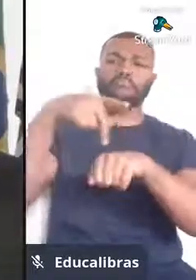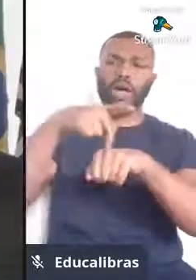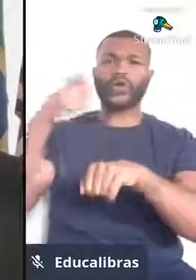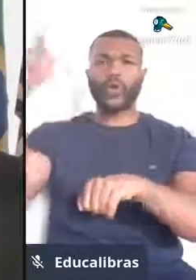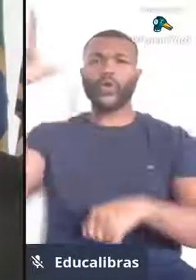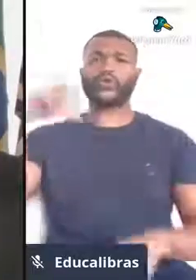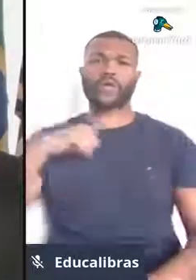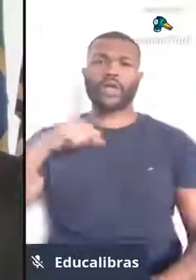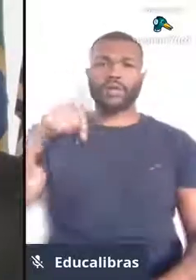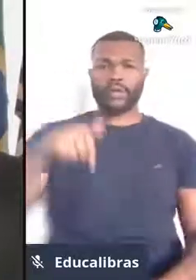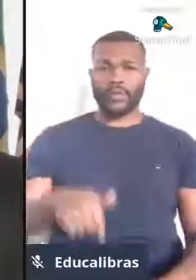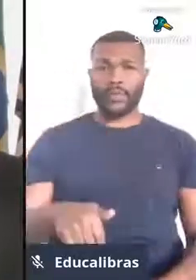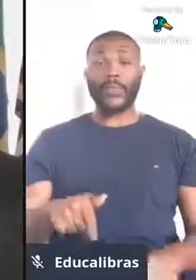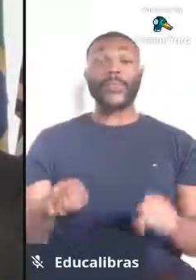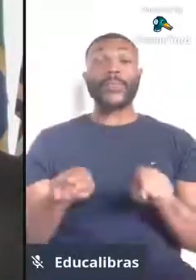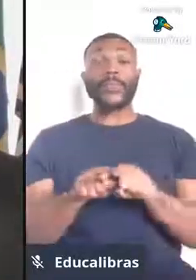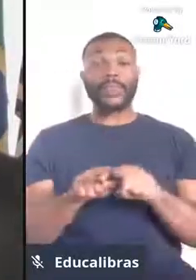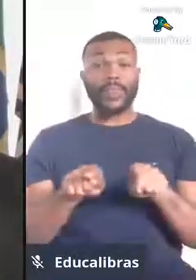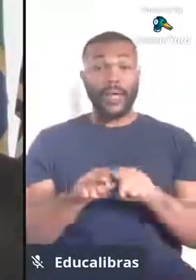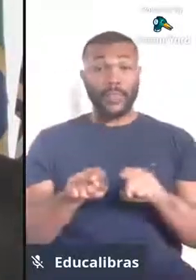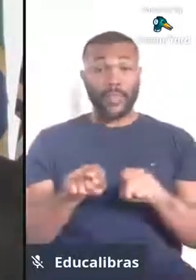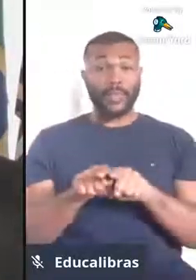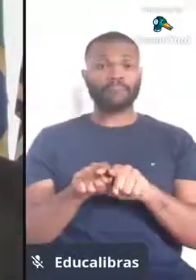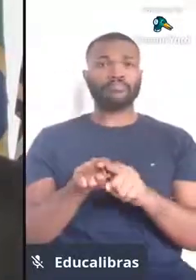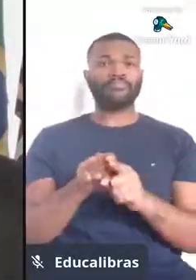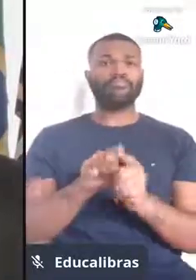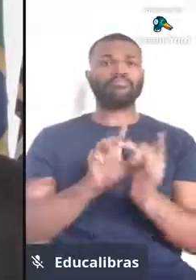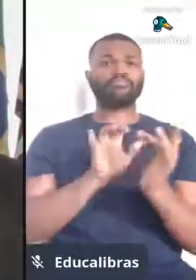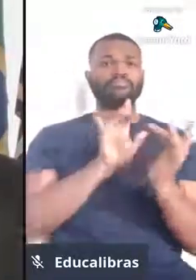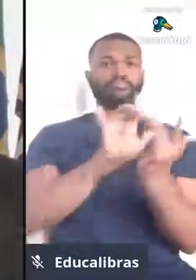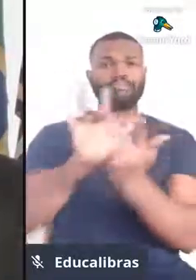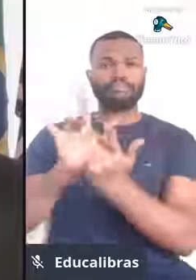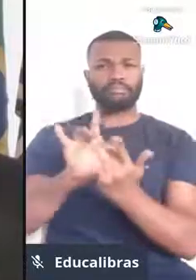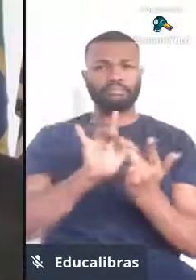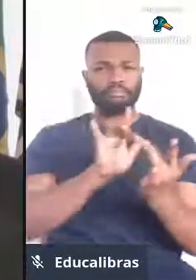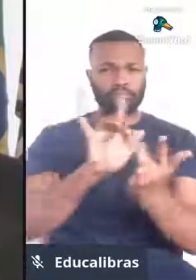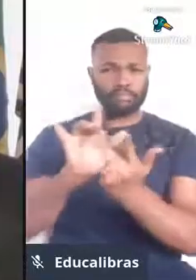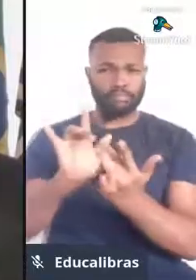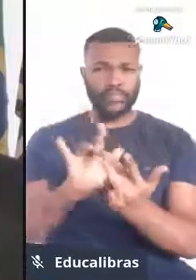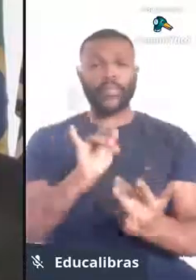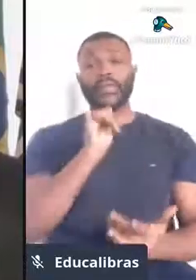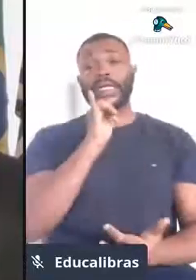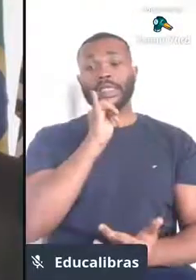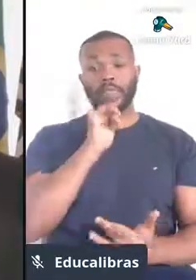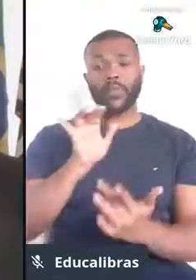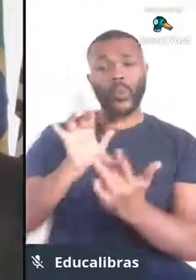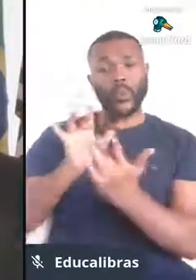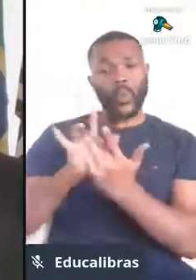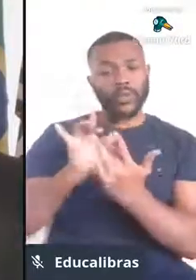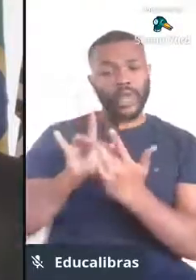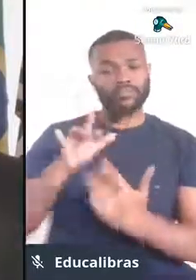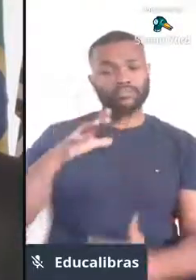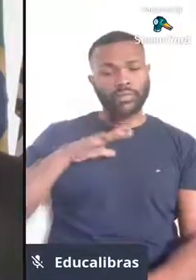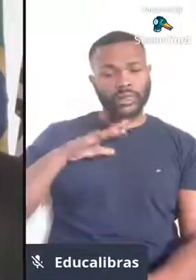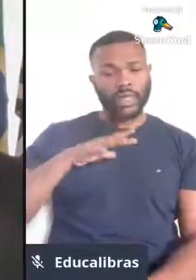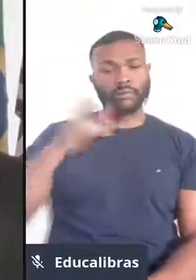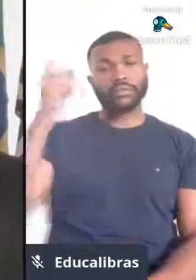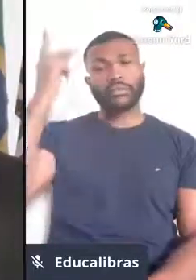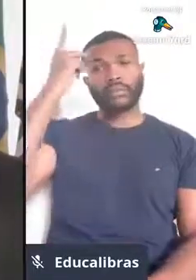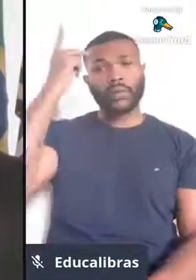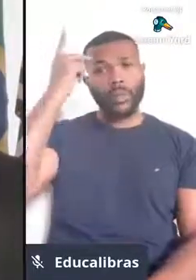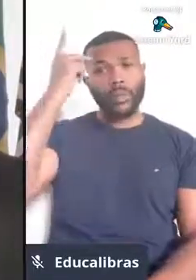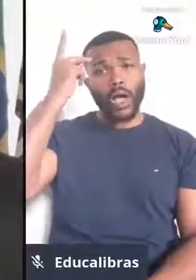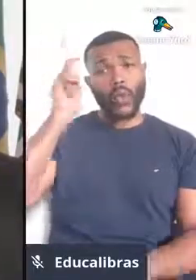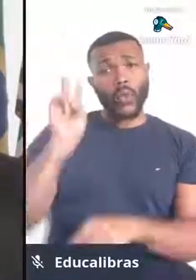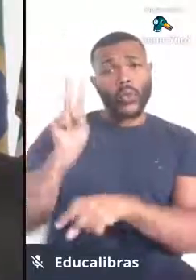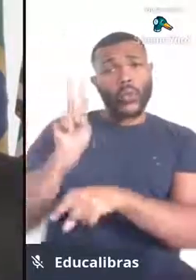o núcleo de multilaterais. Então, esse vai cuidar do relacionamento da cidade de São Paulo com